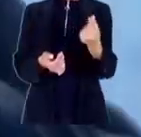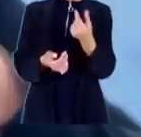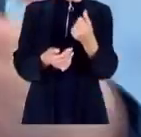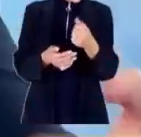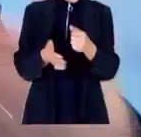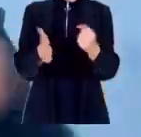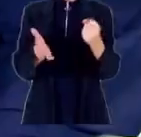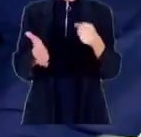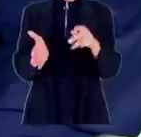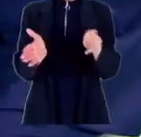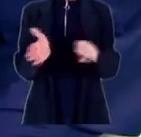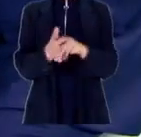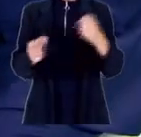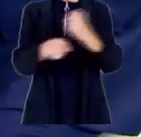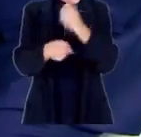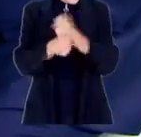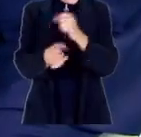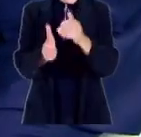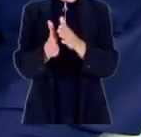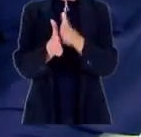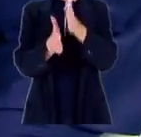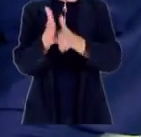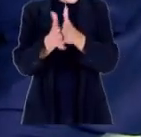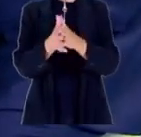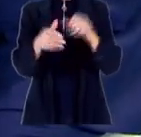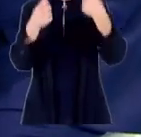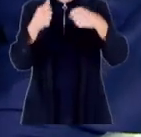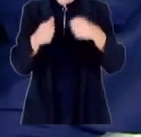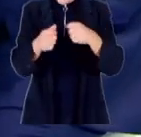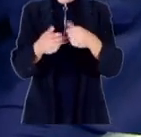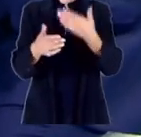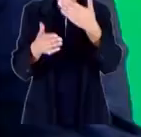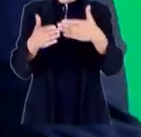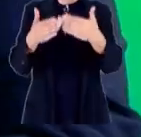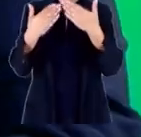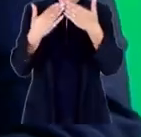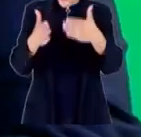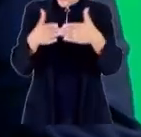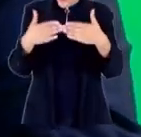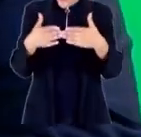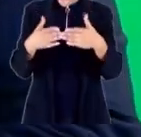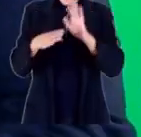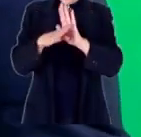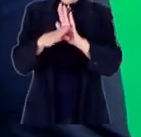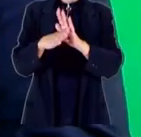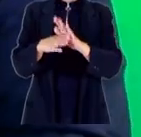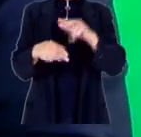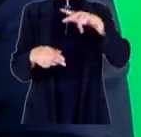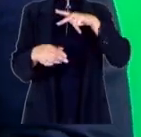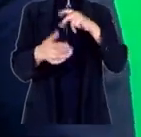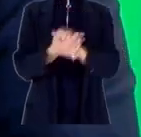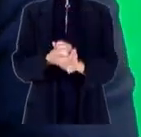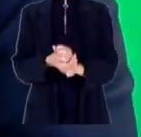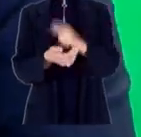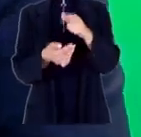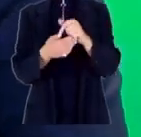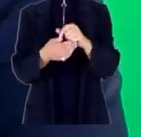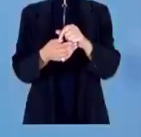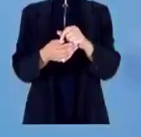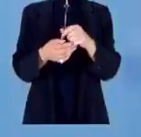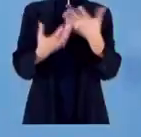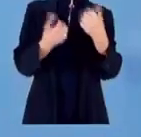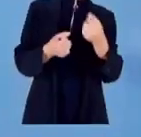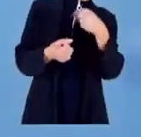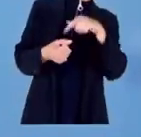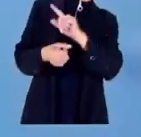tem que fazer isso em parceria é iniciativa privada agora é a senhora conta a favor a reeleição para Presidente